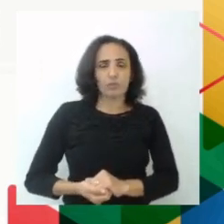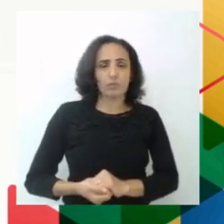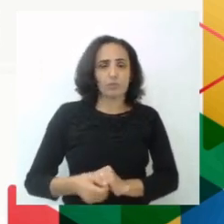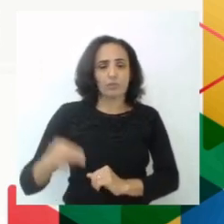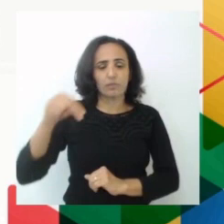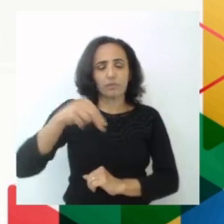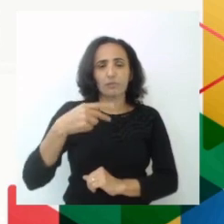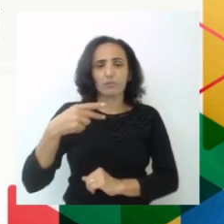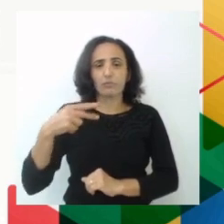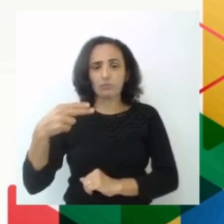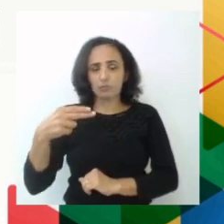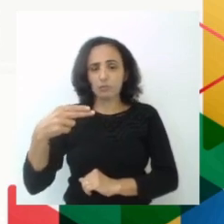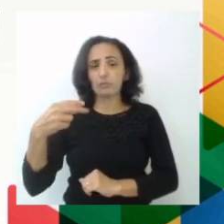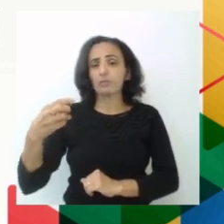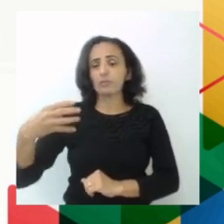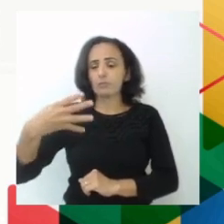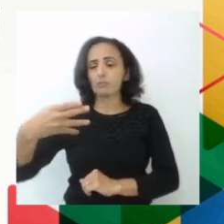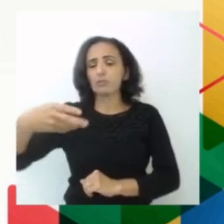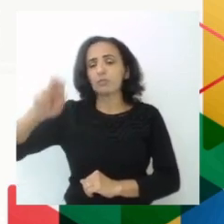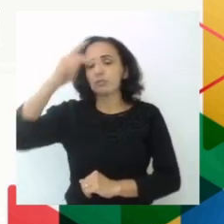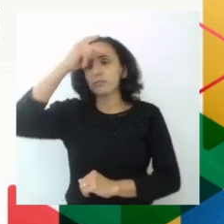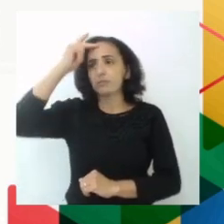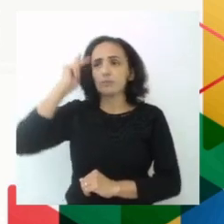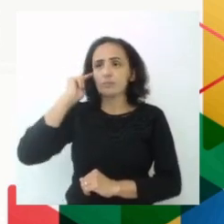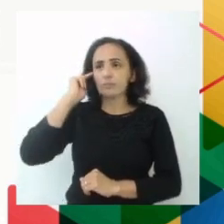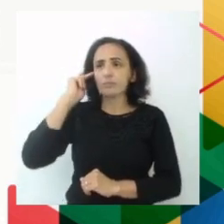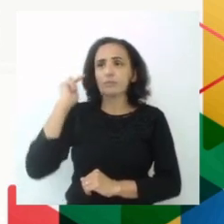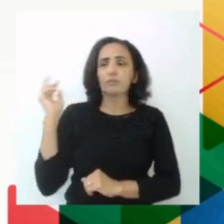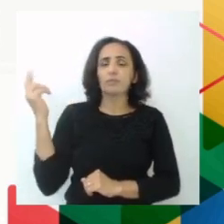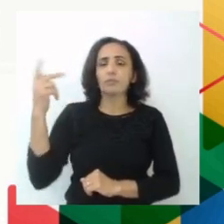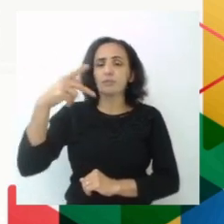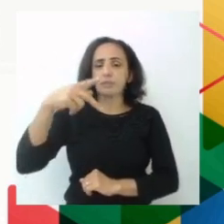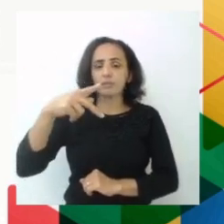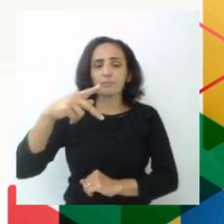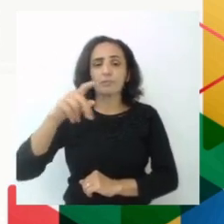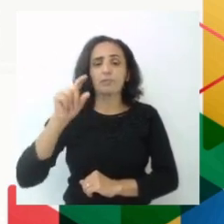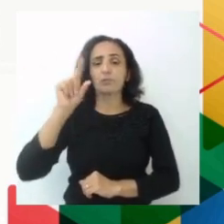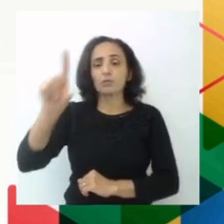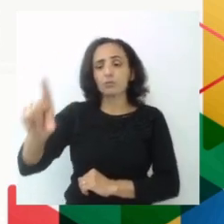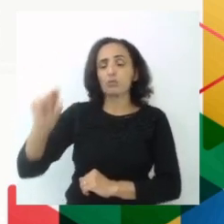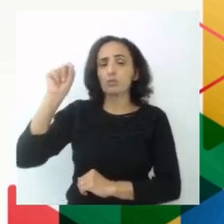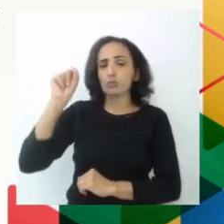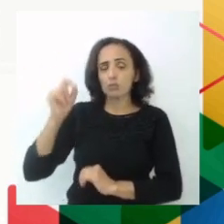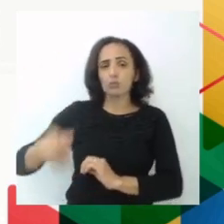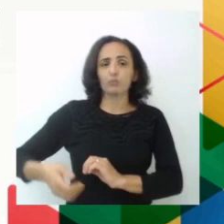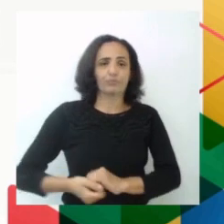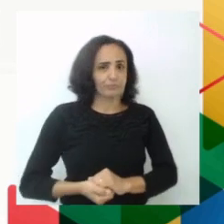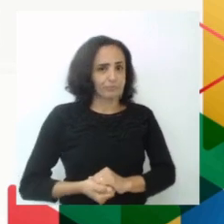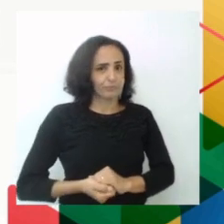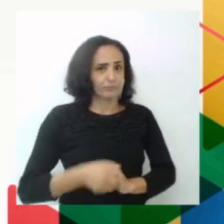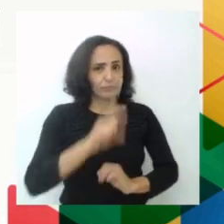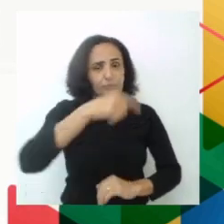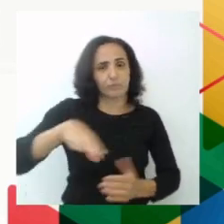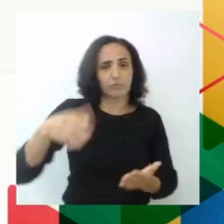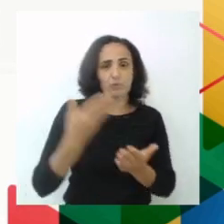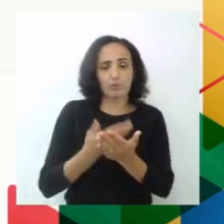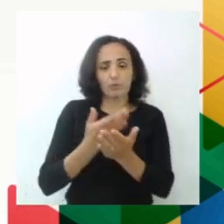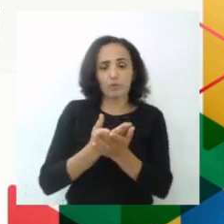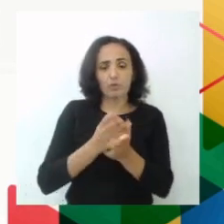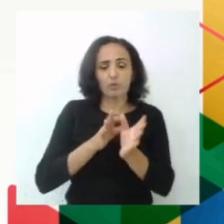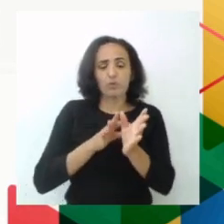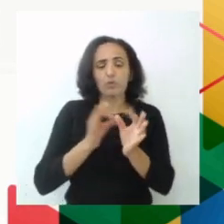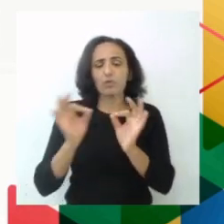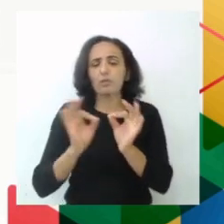quantidade de pessoas para escolher, e P, a quantidade de pessoas que devem ser escolhidas. Então, isso aí a gente chama de arranjo